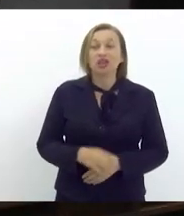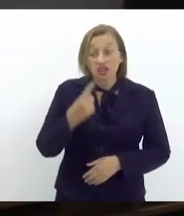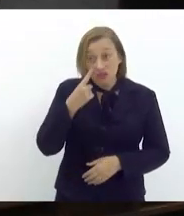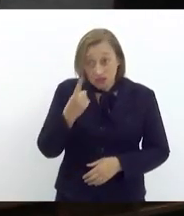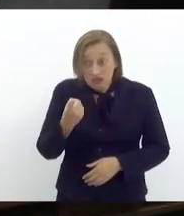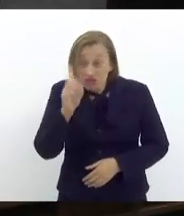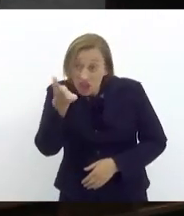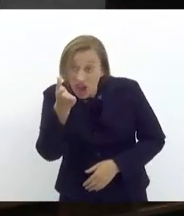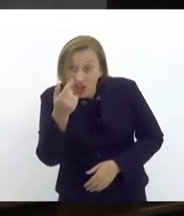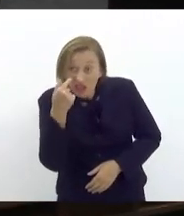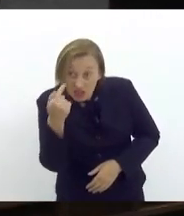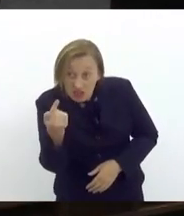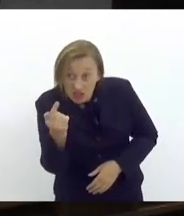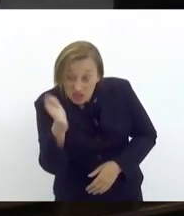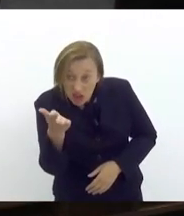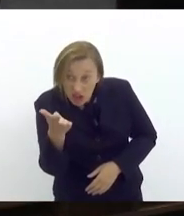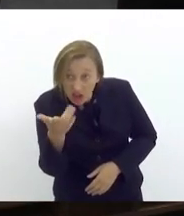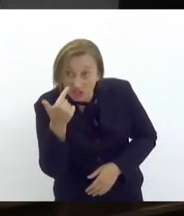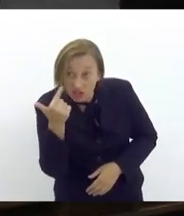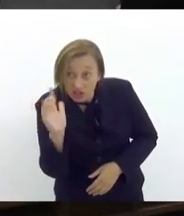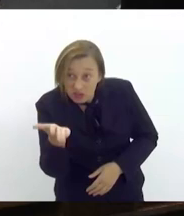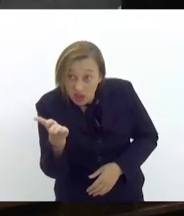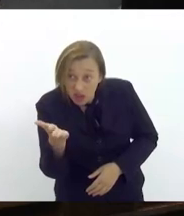viu você testemunha então